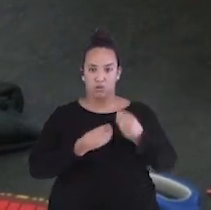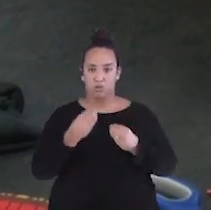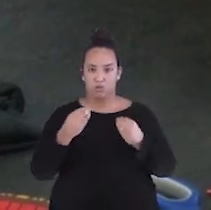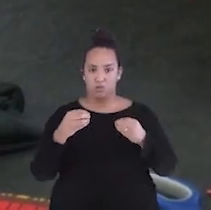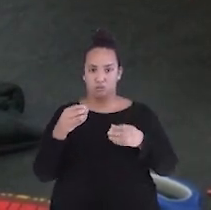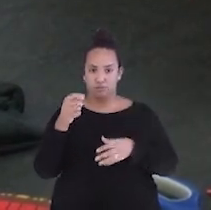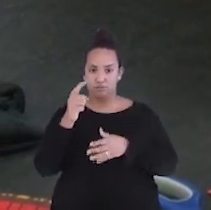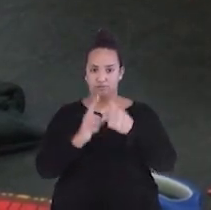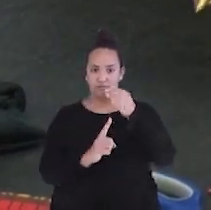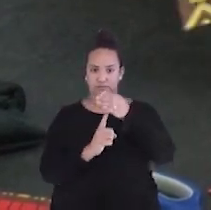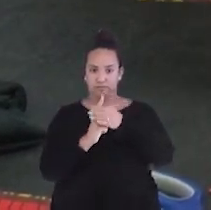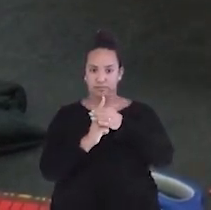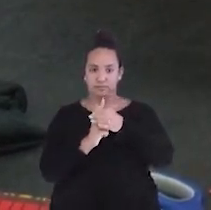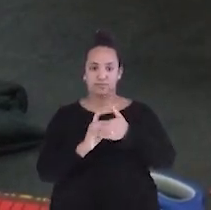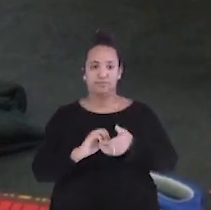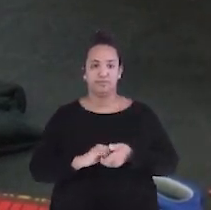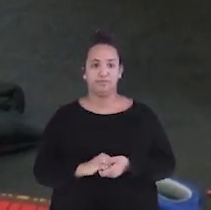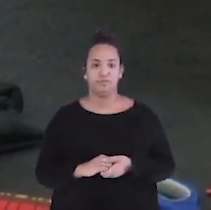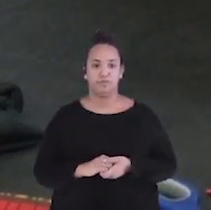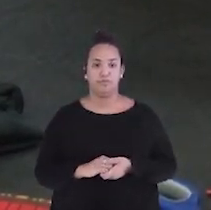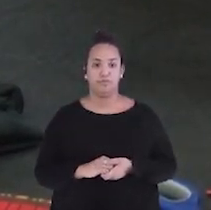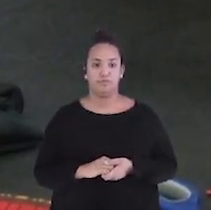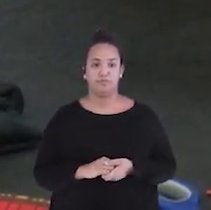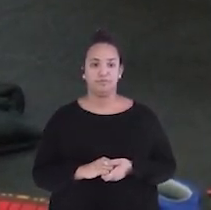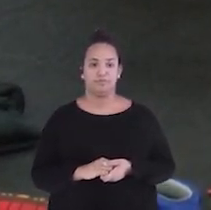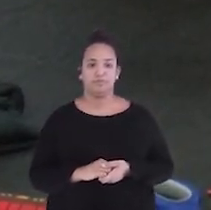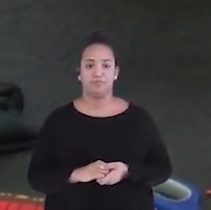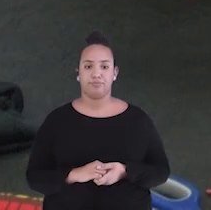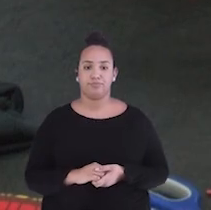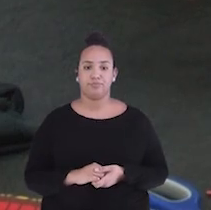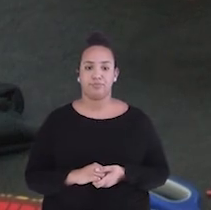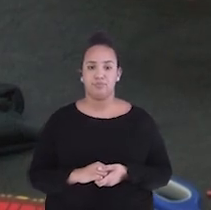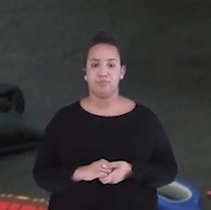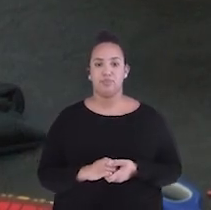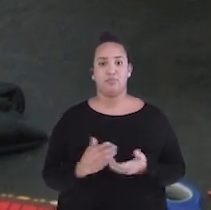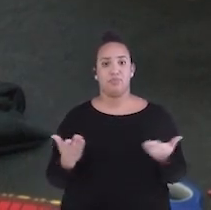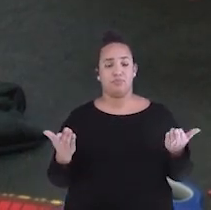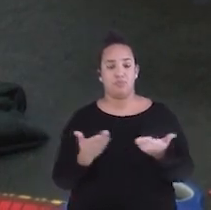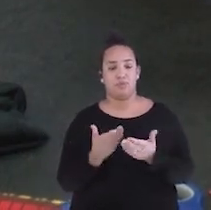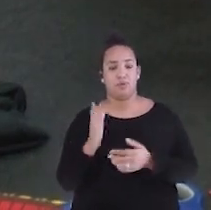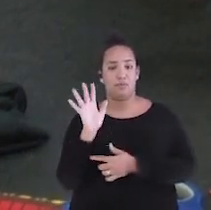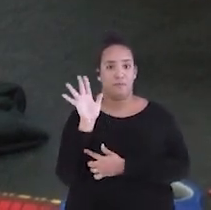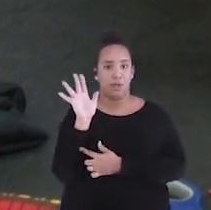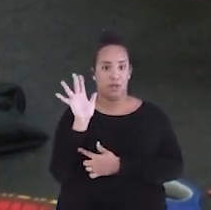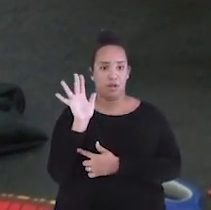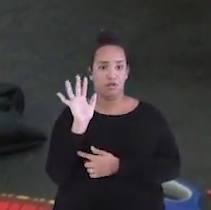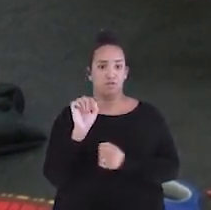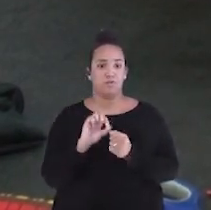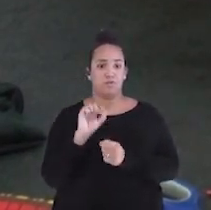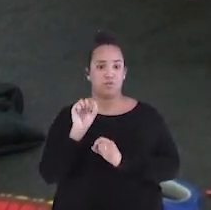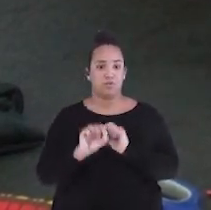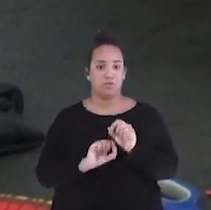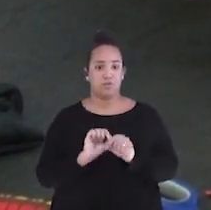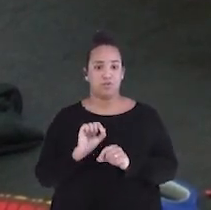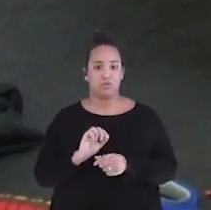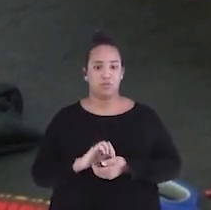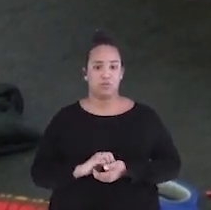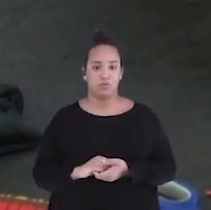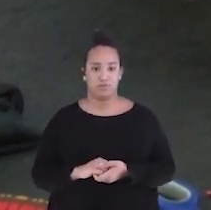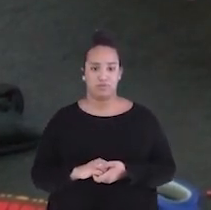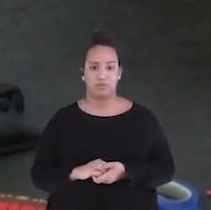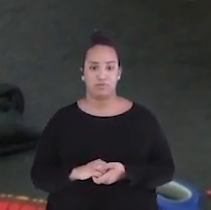ó. Uhum. E aí, agora, o que a gente vai fazer? A gente vai pegar os bracinhos da boneca.